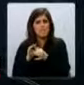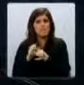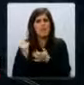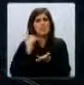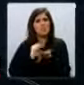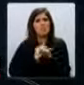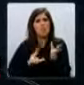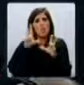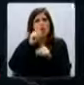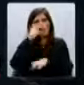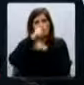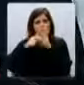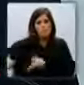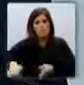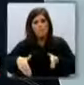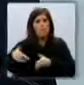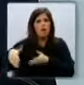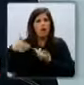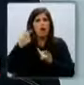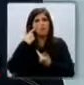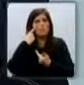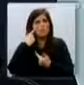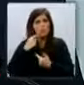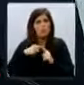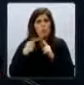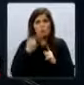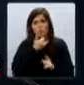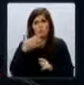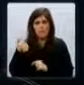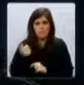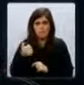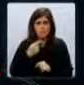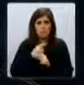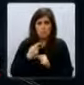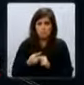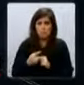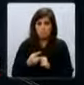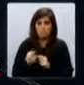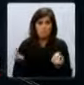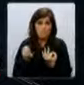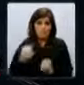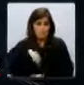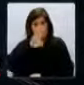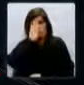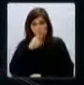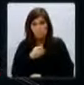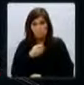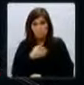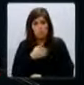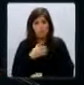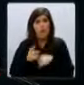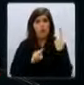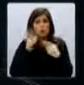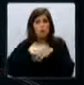população sem abrigo, agora neste ano de 2015. Porque, infelizmente, como sabemos, à medida que uns